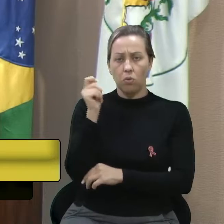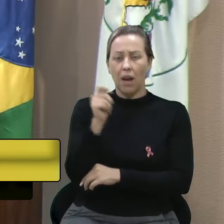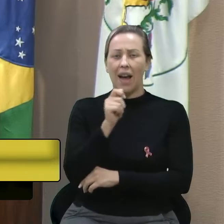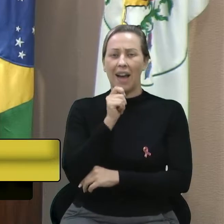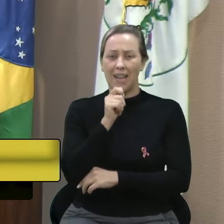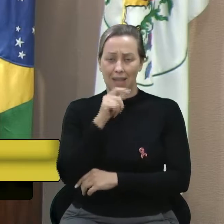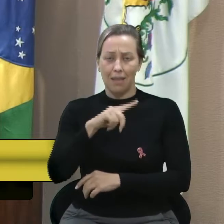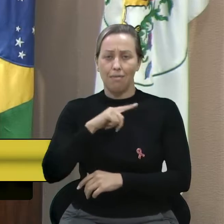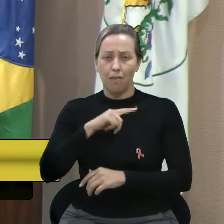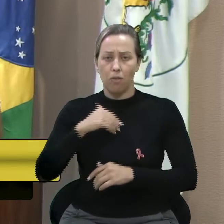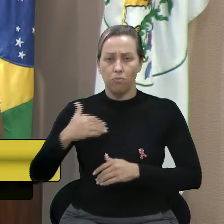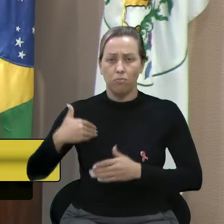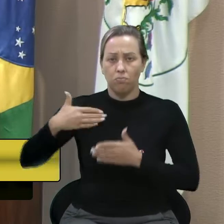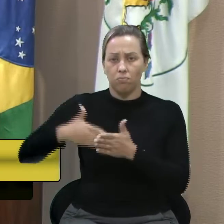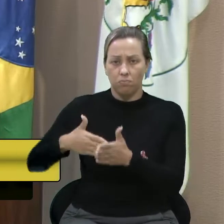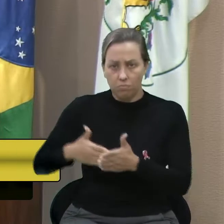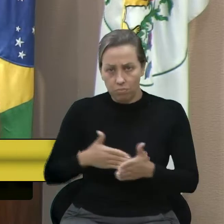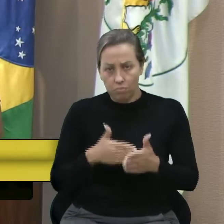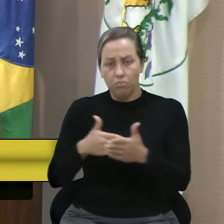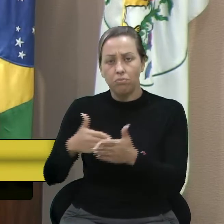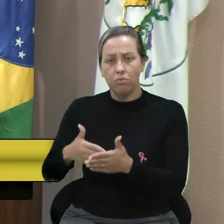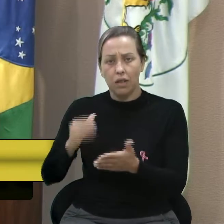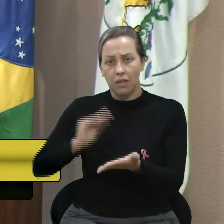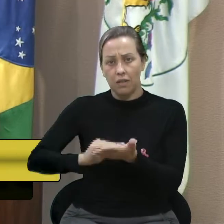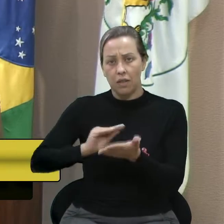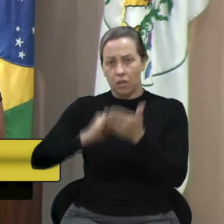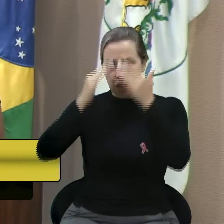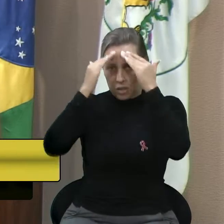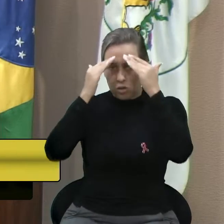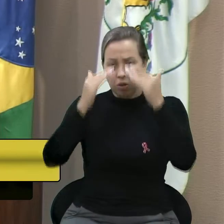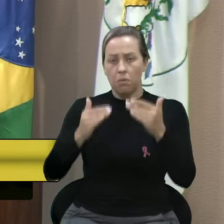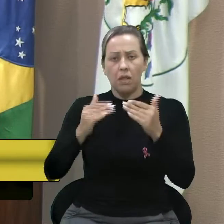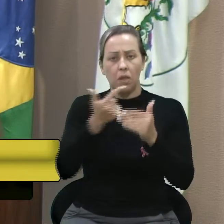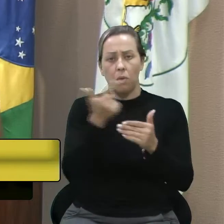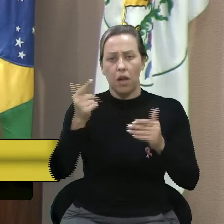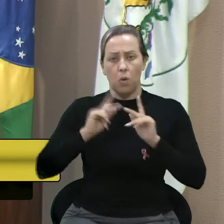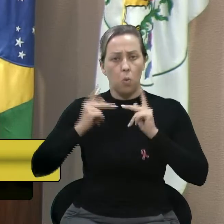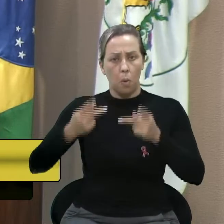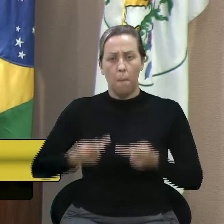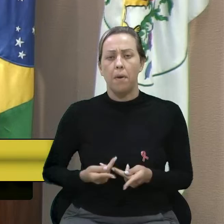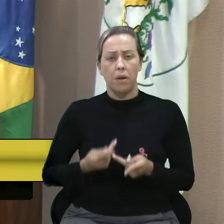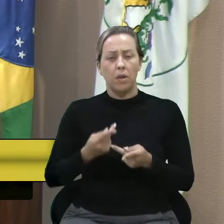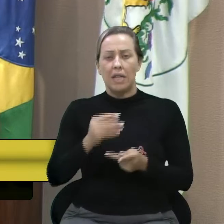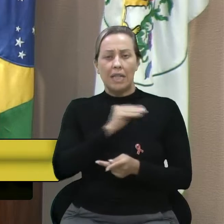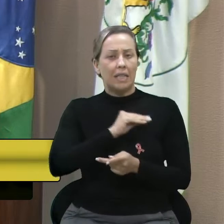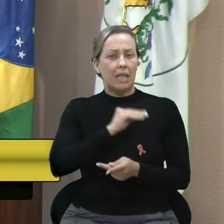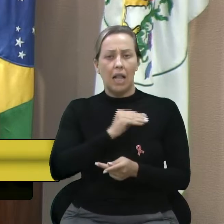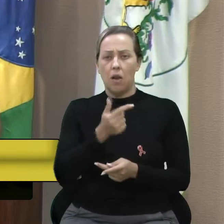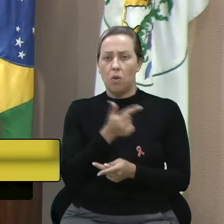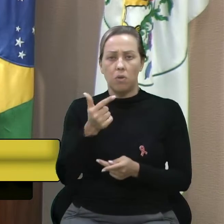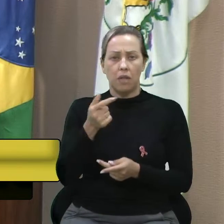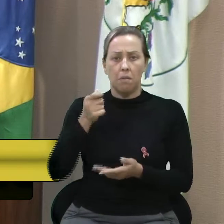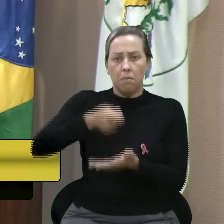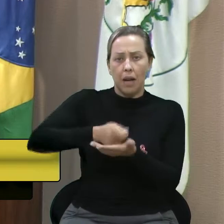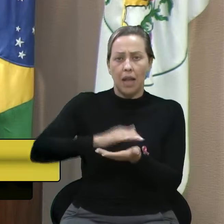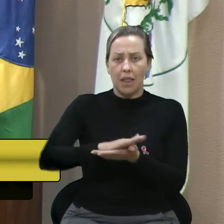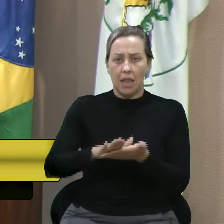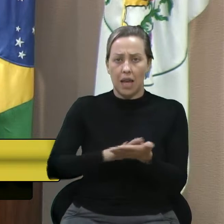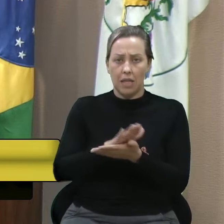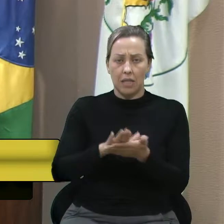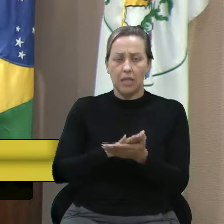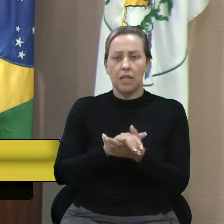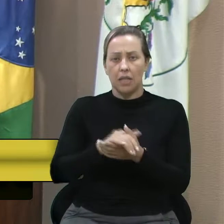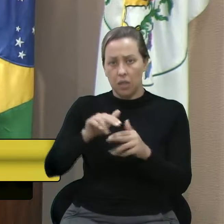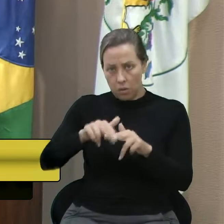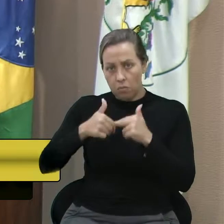sigam nessa condição desrespeitosa, desumana, em que os salários não dão conta de comprar comida. Certamente